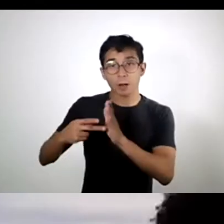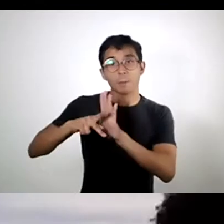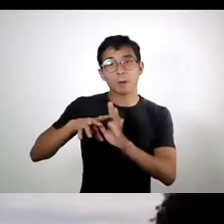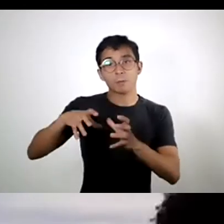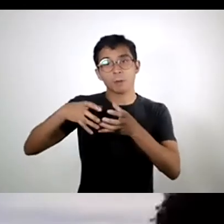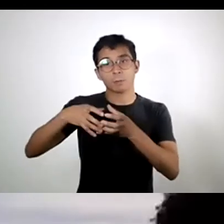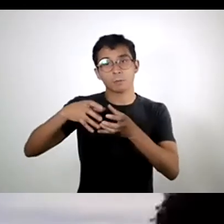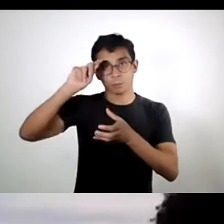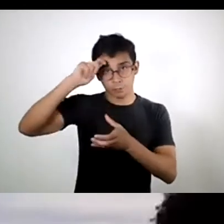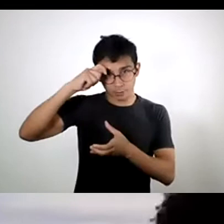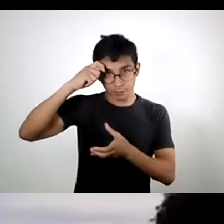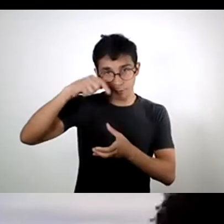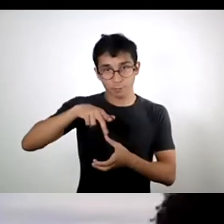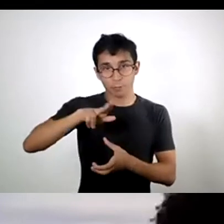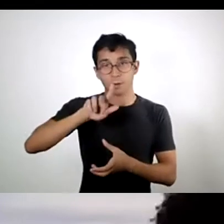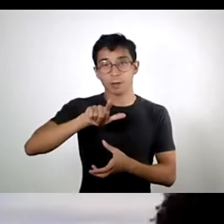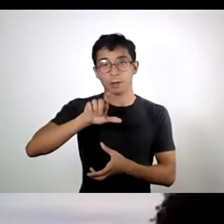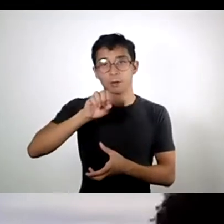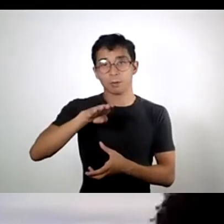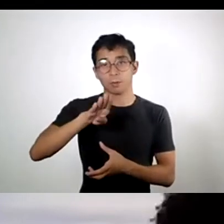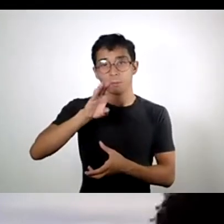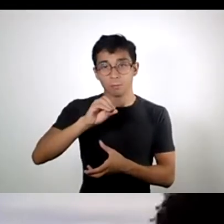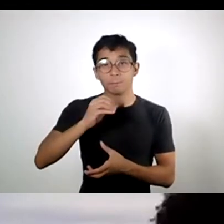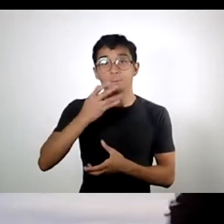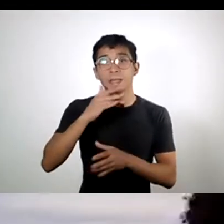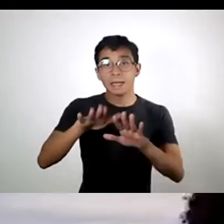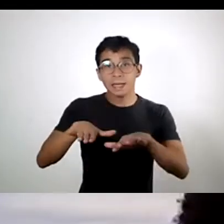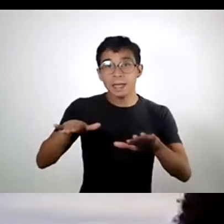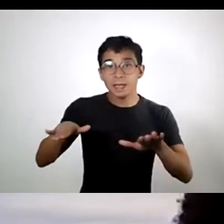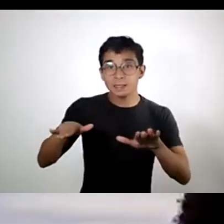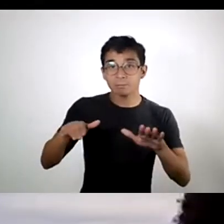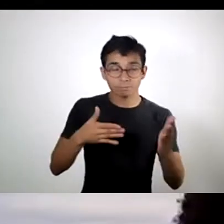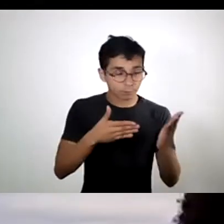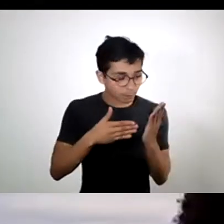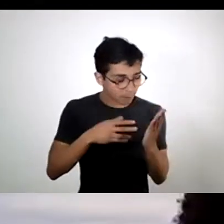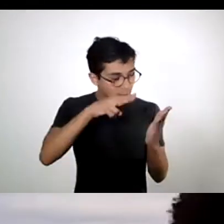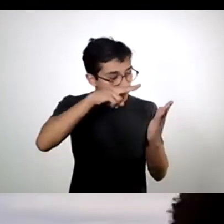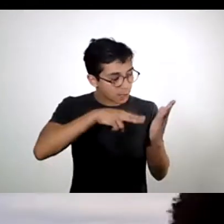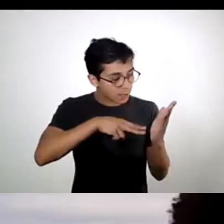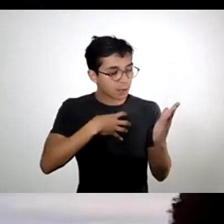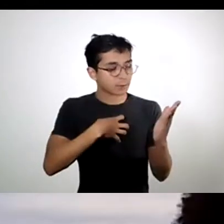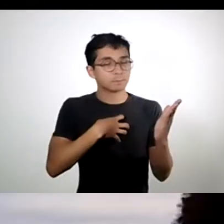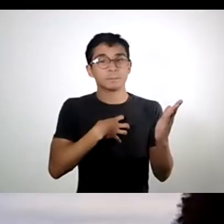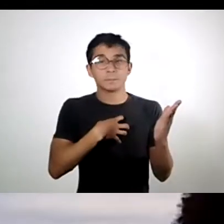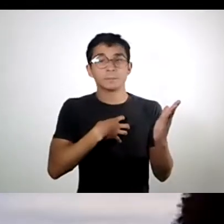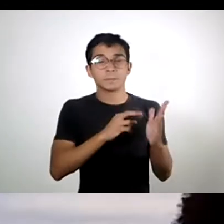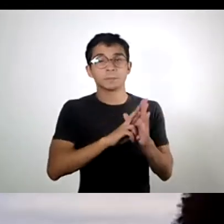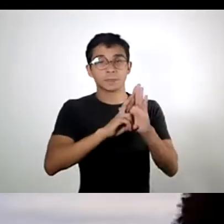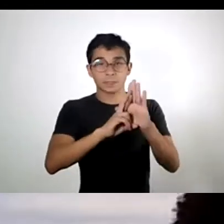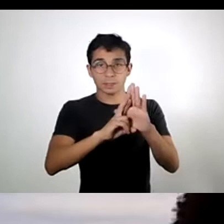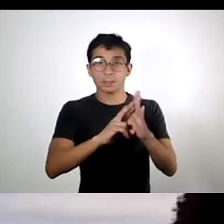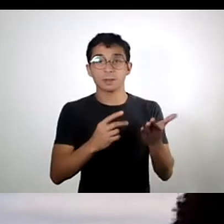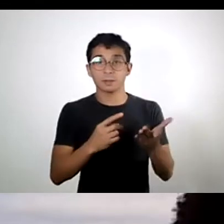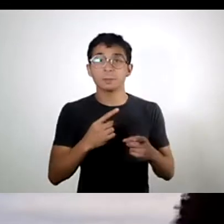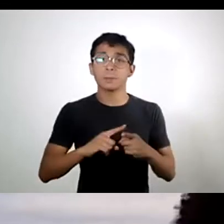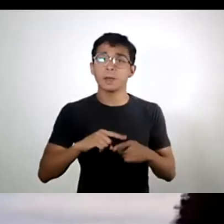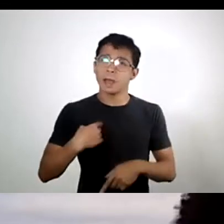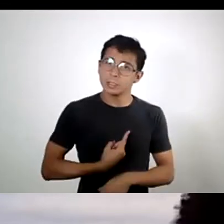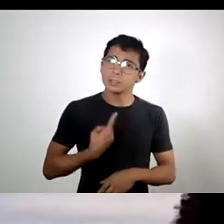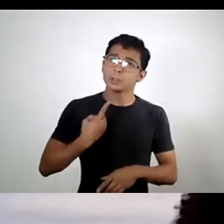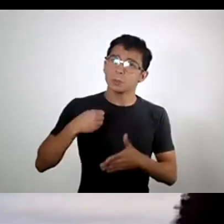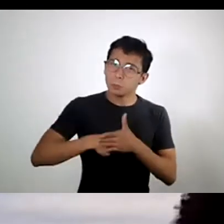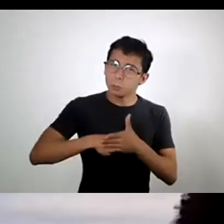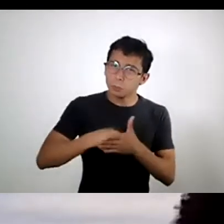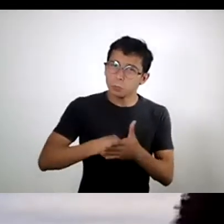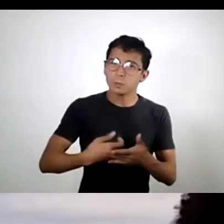as crianças da comunidade se verem representadas num livro, porque a gente briga muito pela questão do equilíbrio de narrativas,